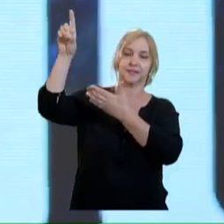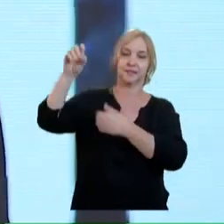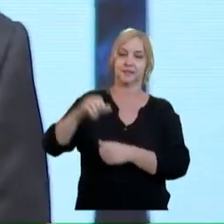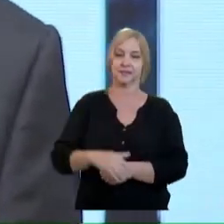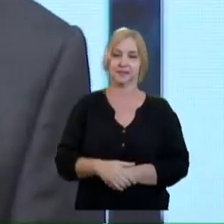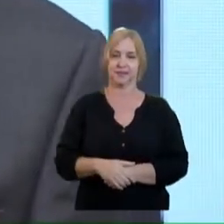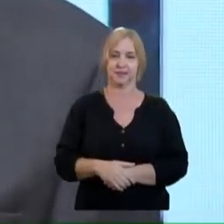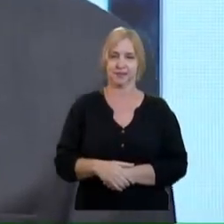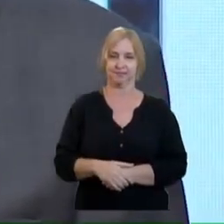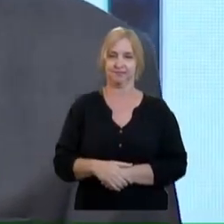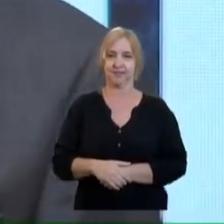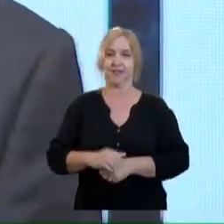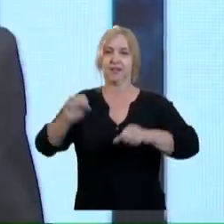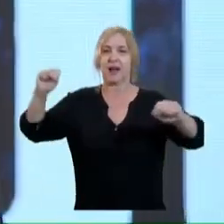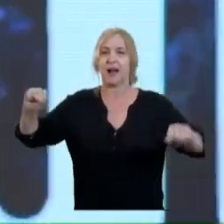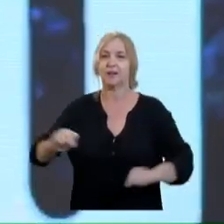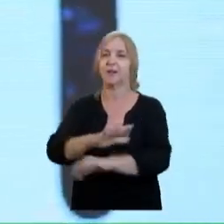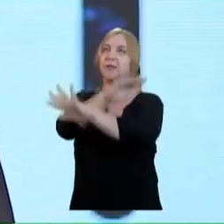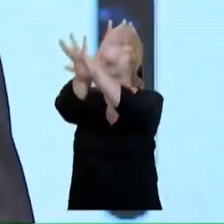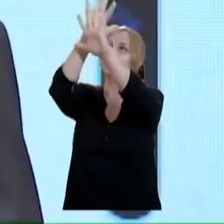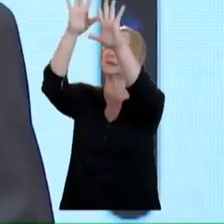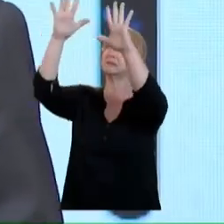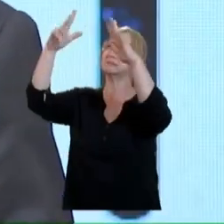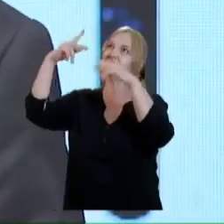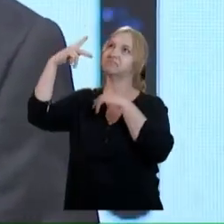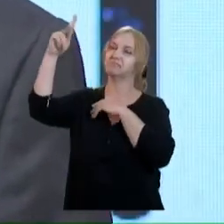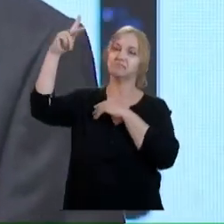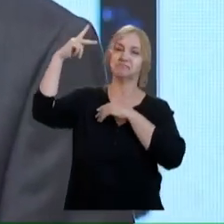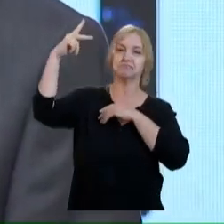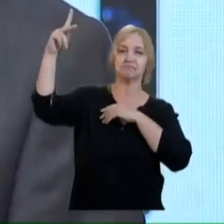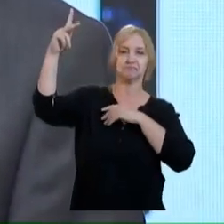Segundo a sua riqueza em glória.